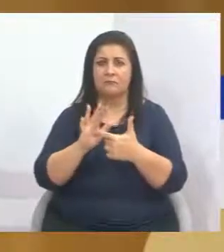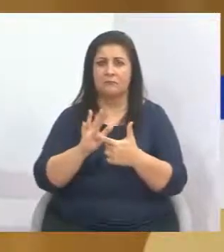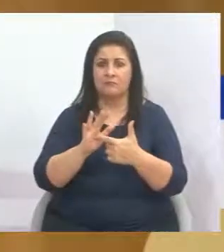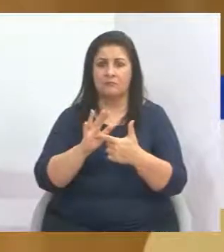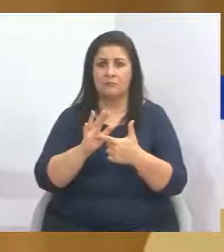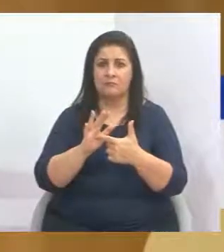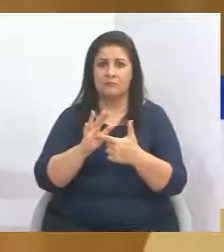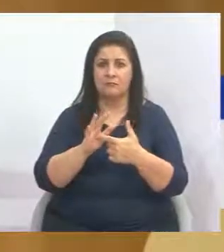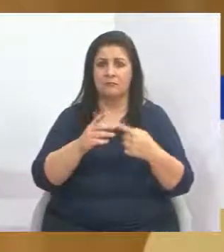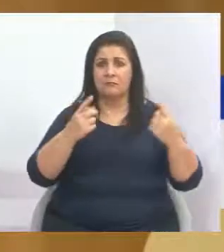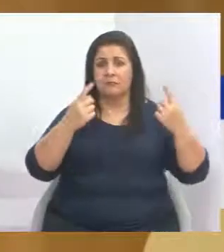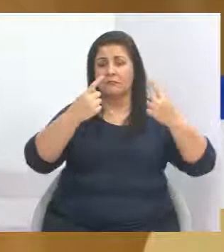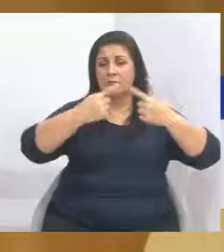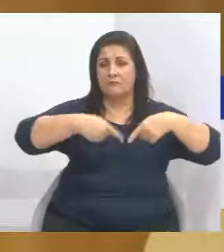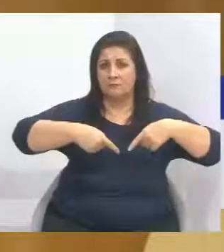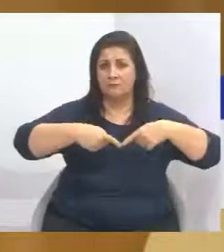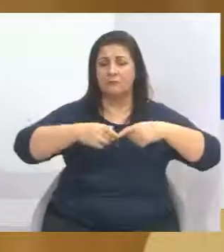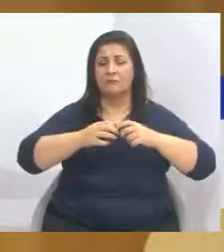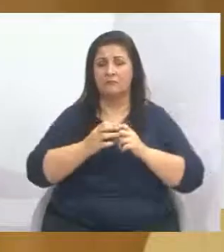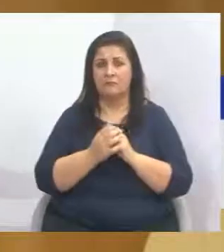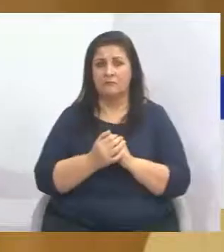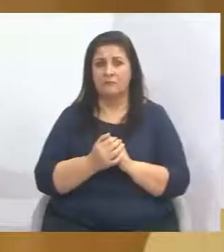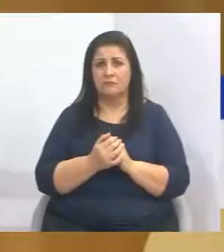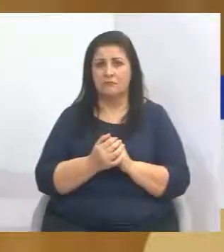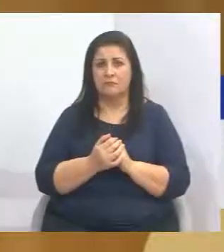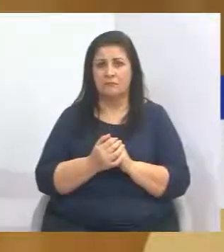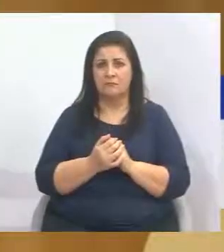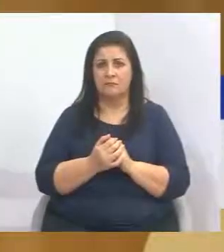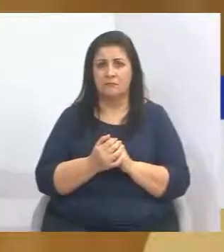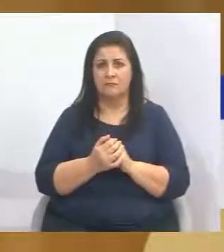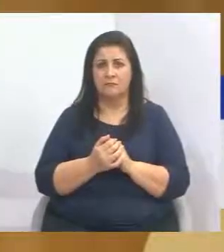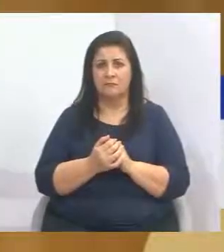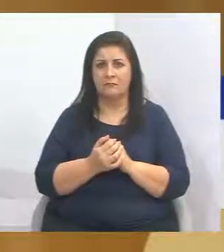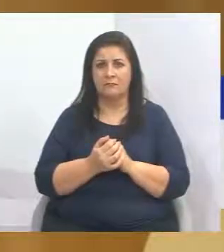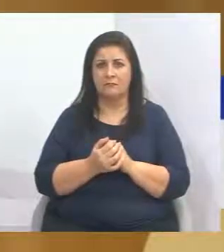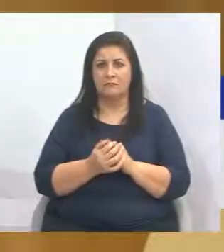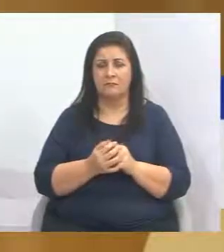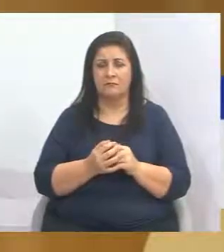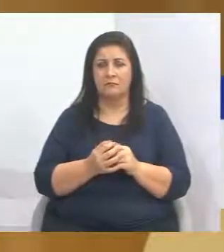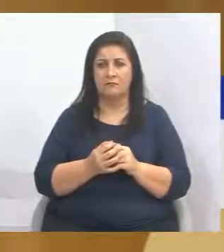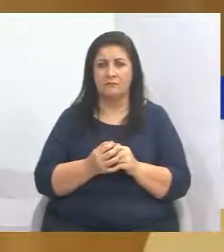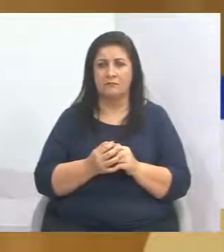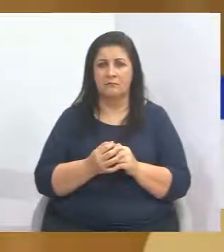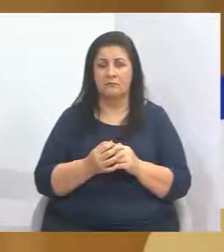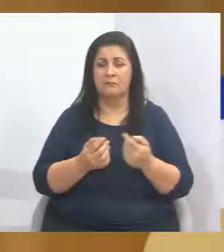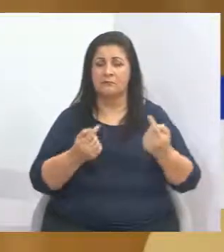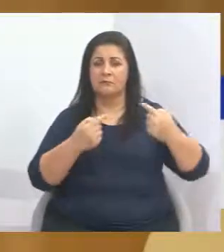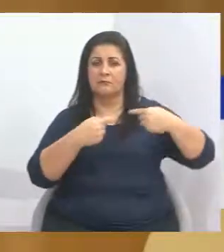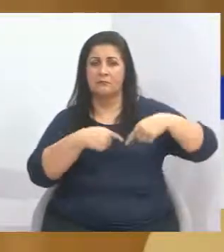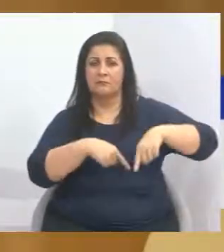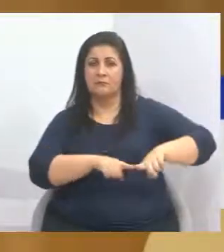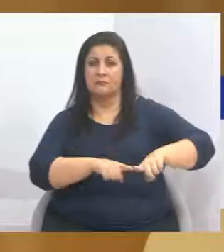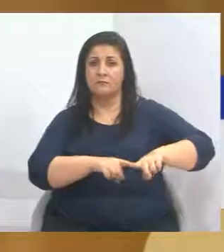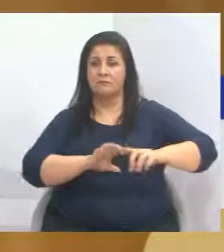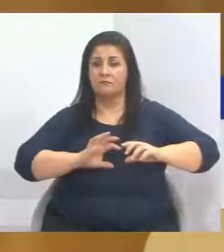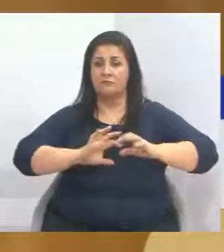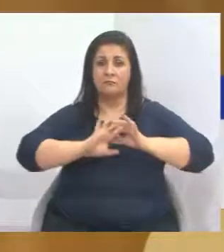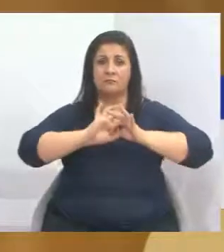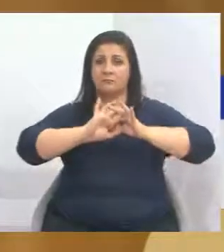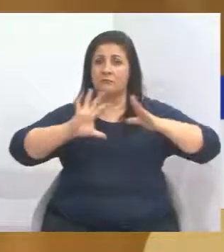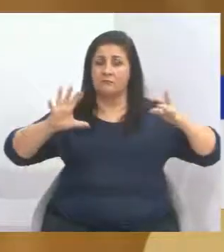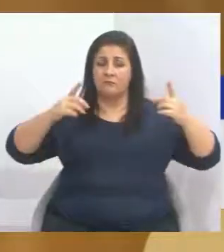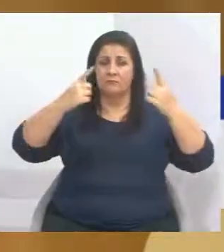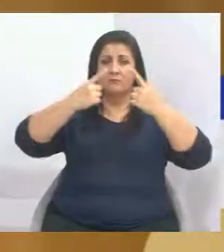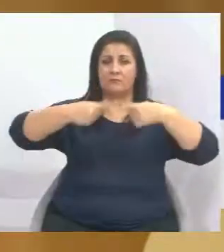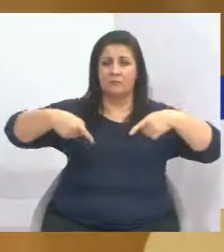seus enunciado 49 da súmula vinculante. Ofende o princípio da livre concorrência, lei